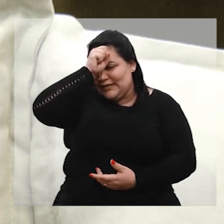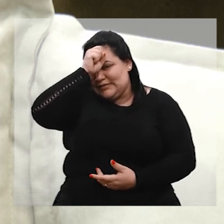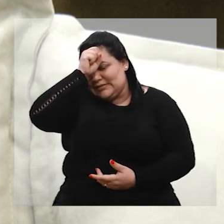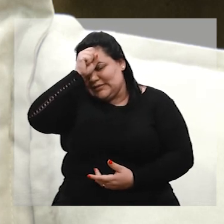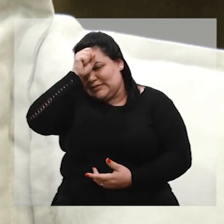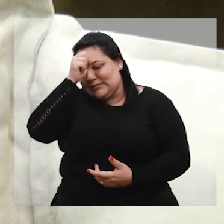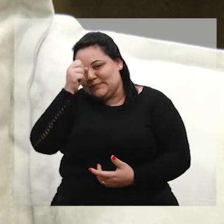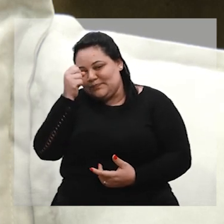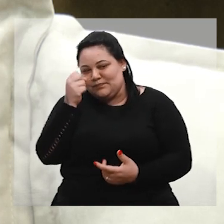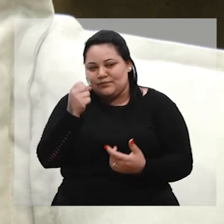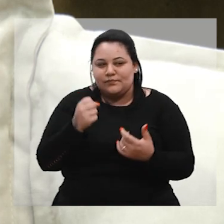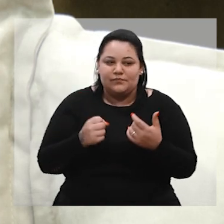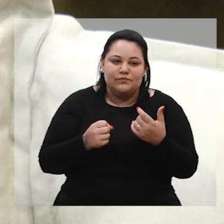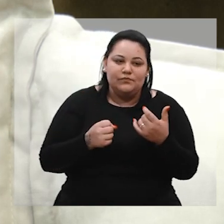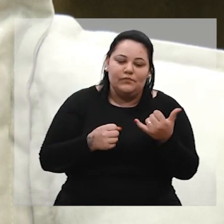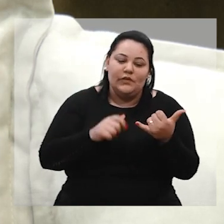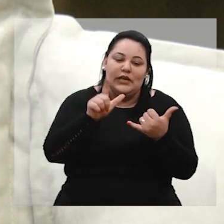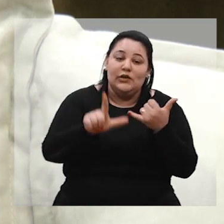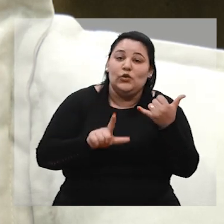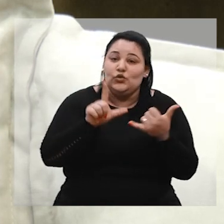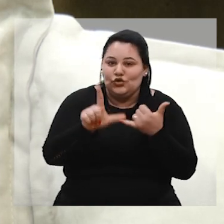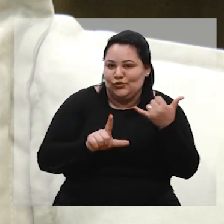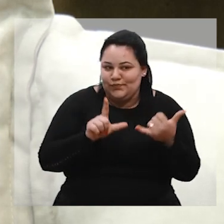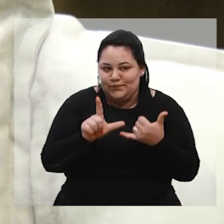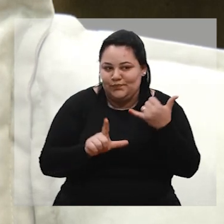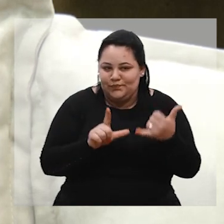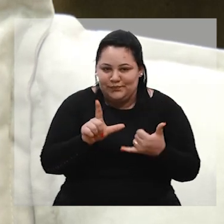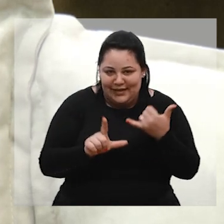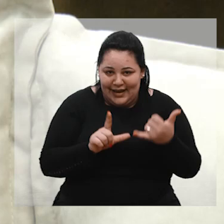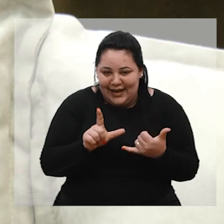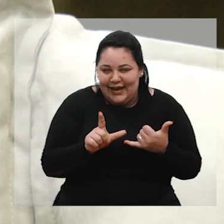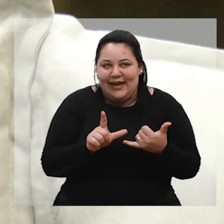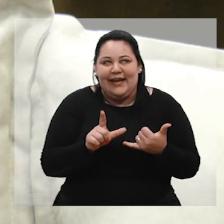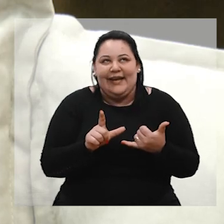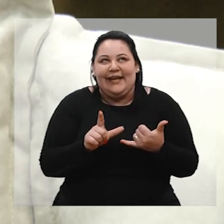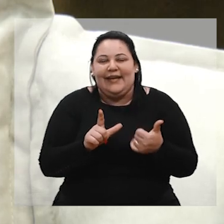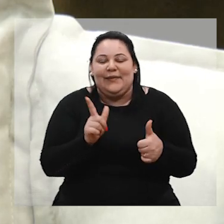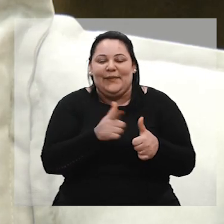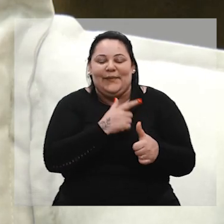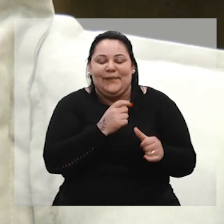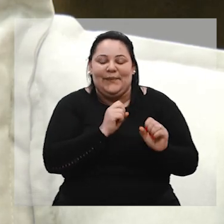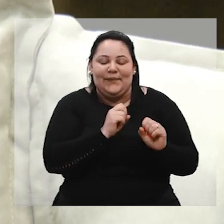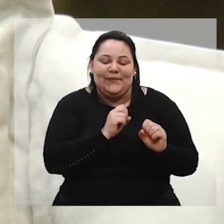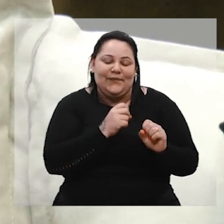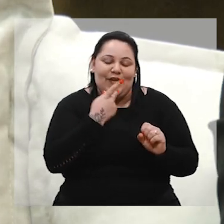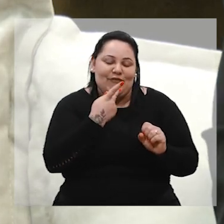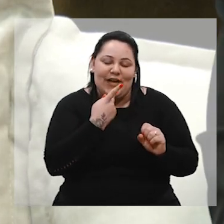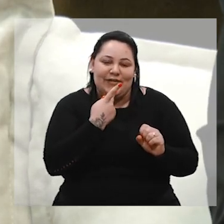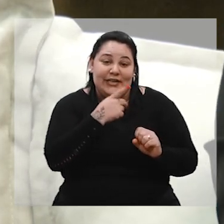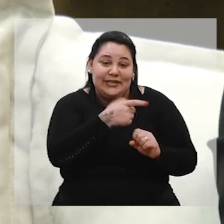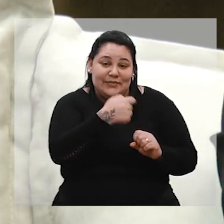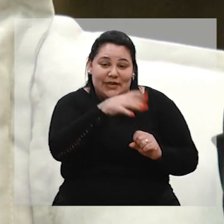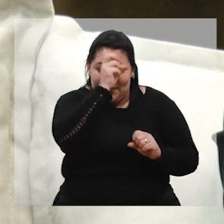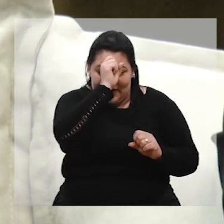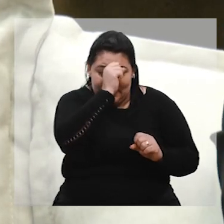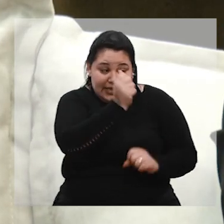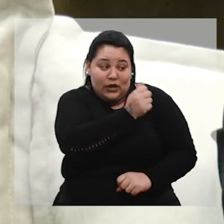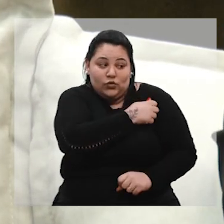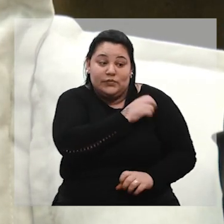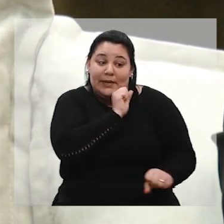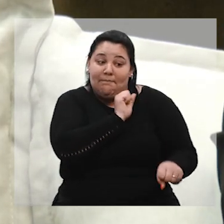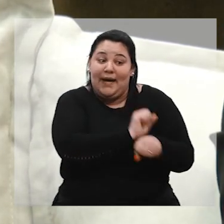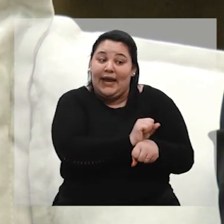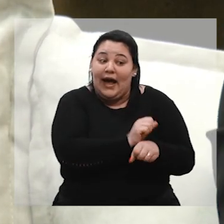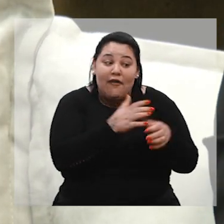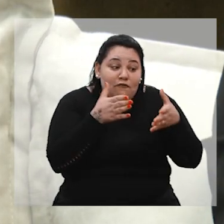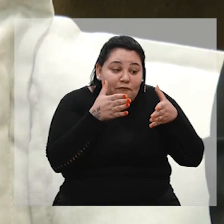infantil, que é um aprender mais lúdico. No primeiro ano eu brinco que a gente ensina eles a ser alunos,